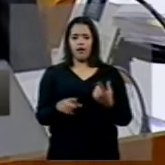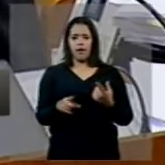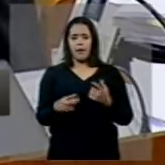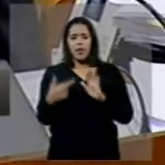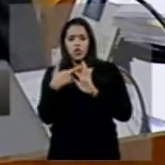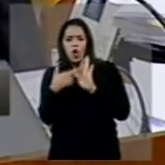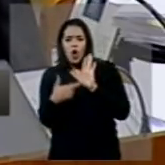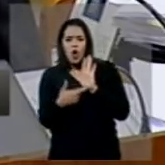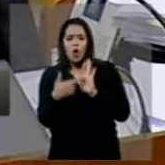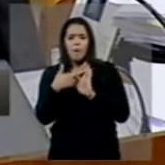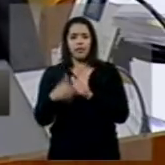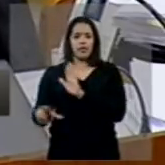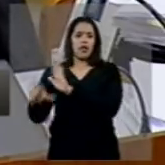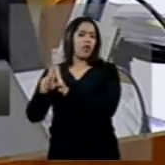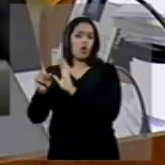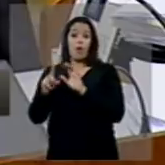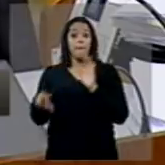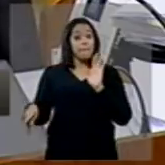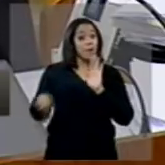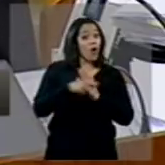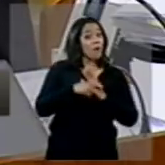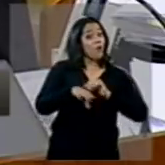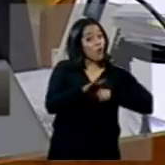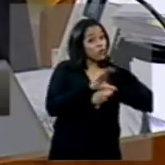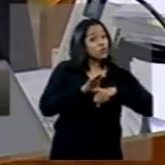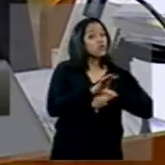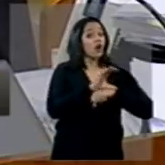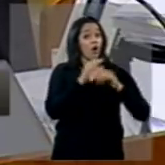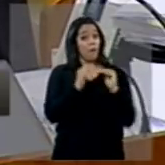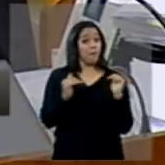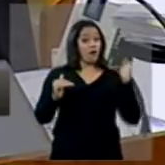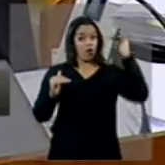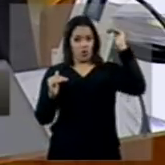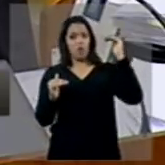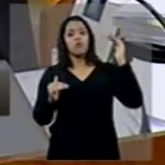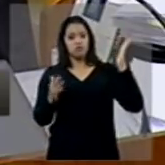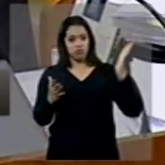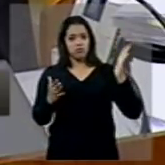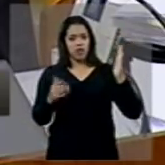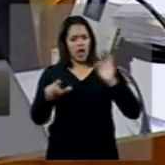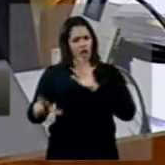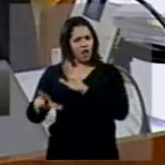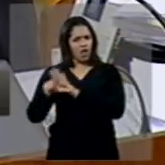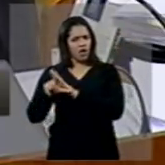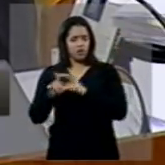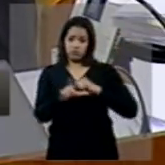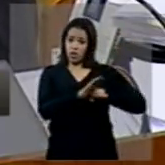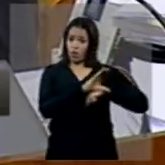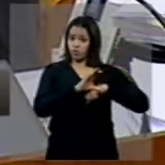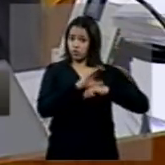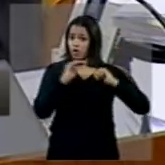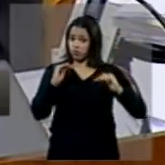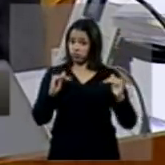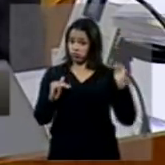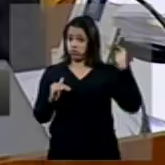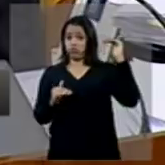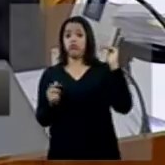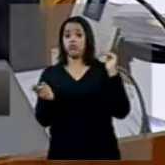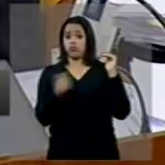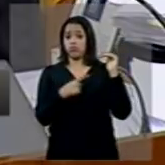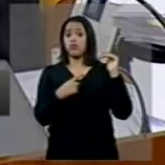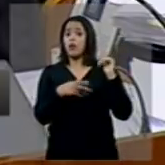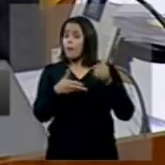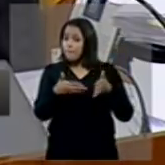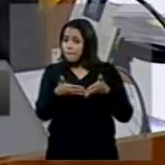requisito constitucional expressamente previsto no parágrafo 1º do artigo 14, a exigência